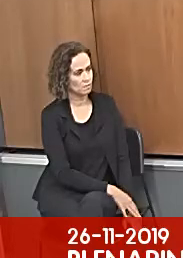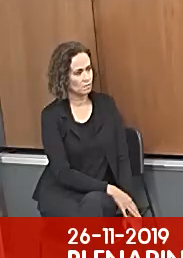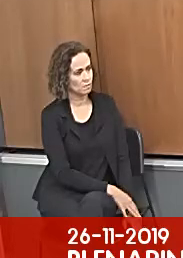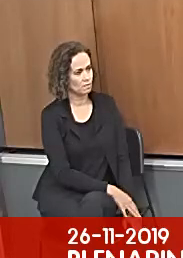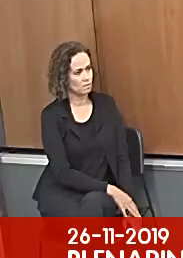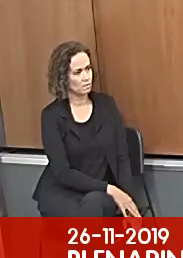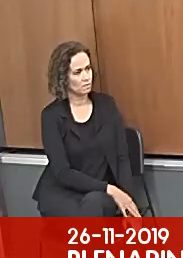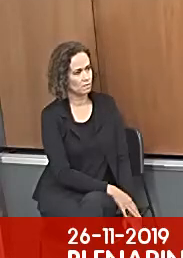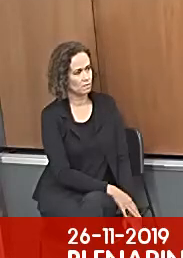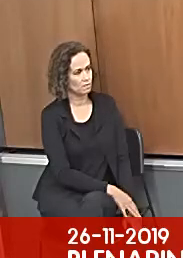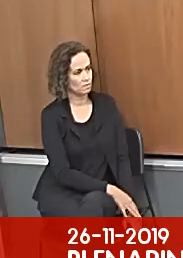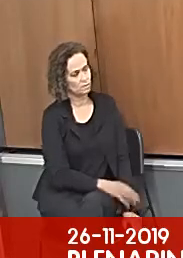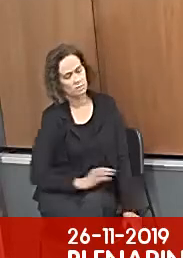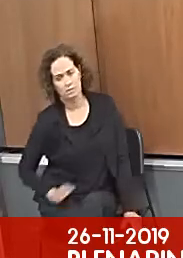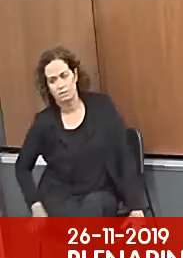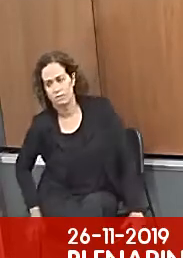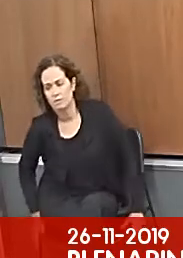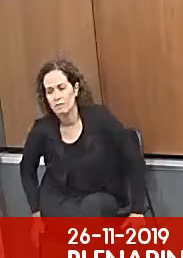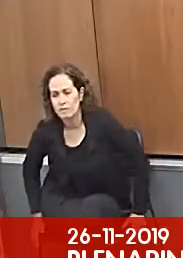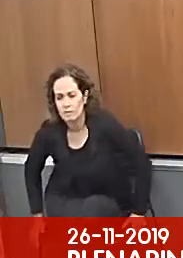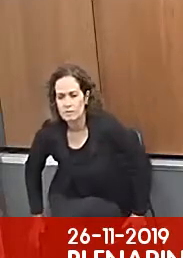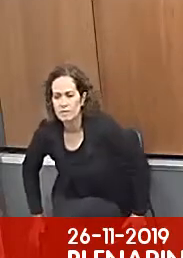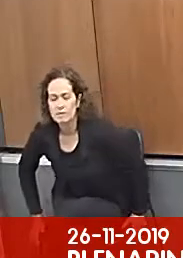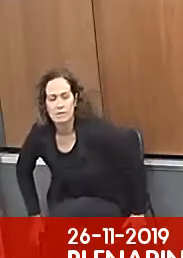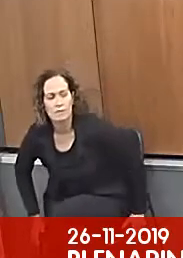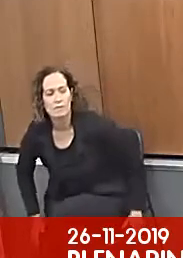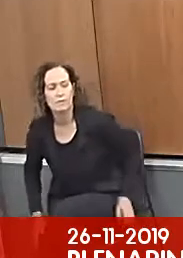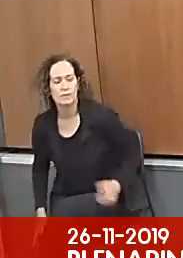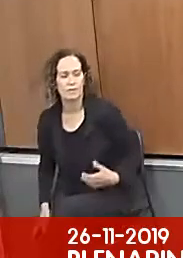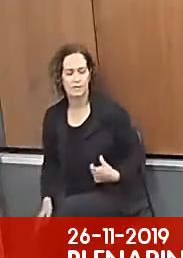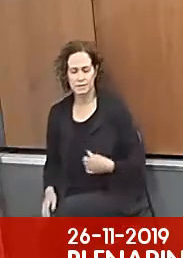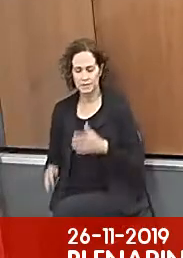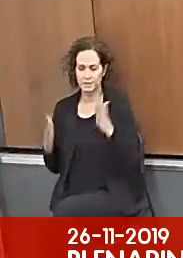a escola bilíngue no estado de Minas Gerais.